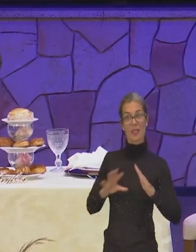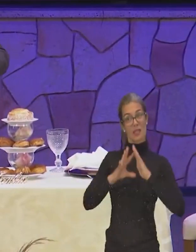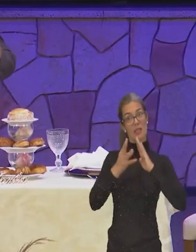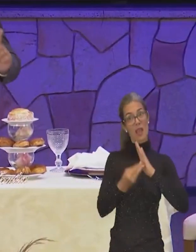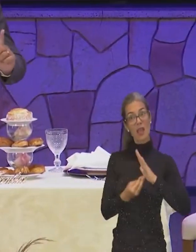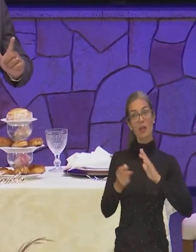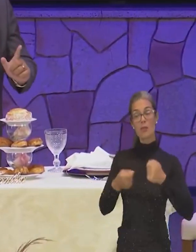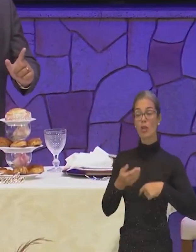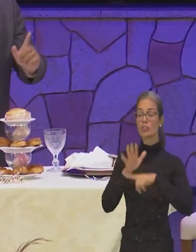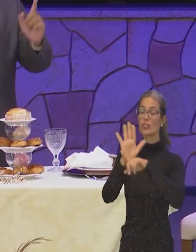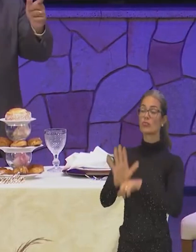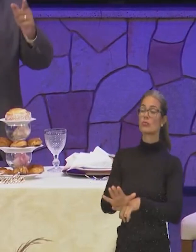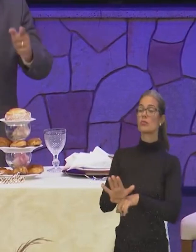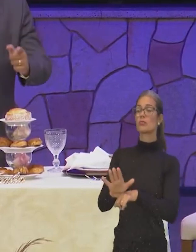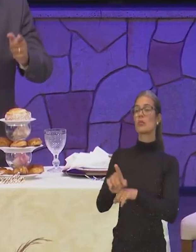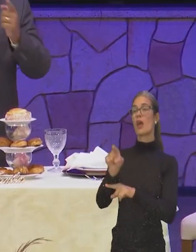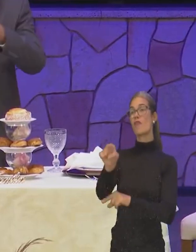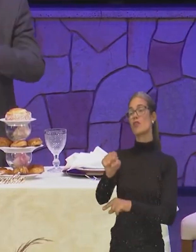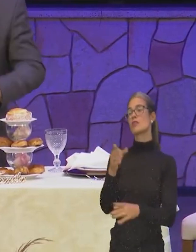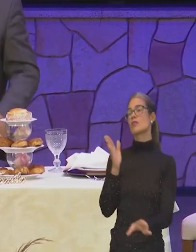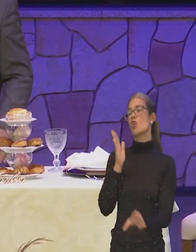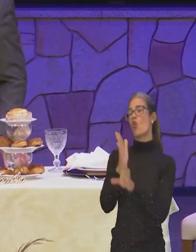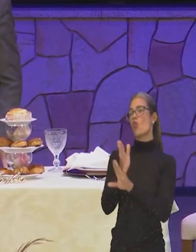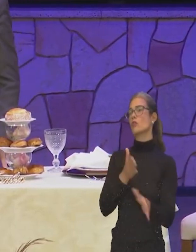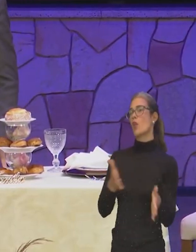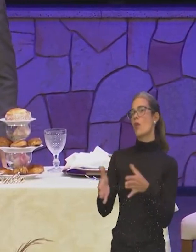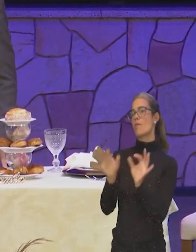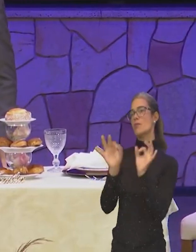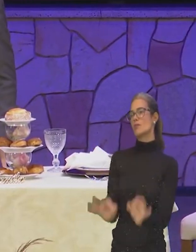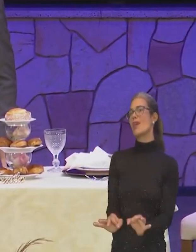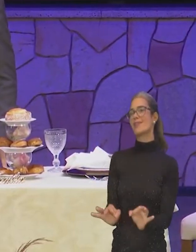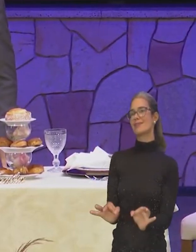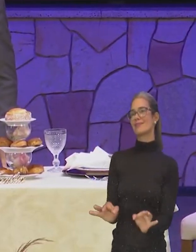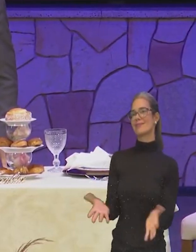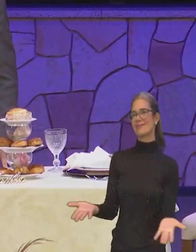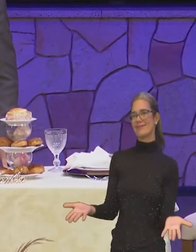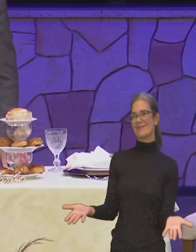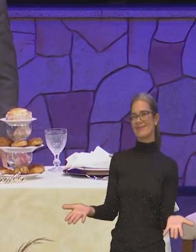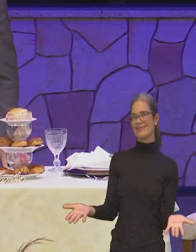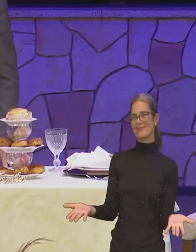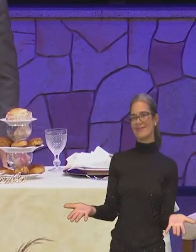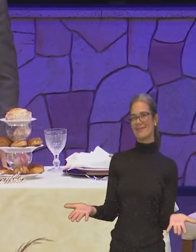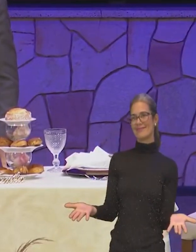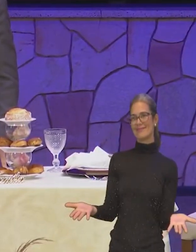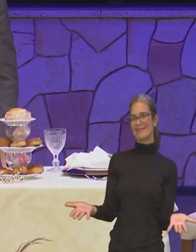de te ajudar a encontrar o caminho.